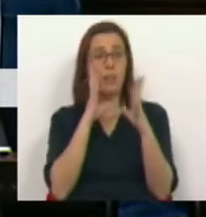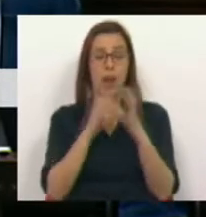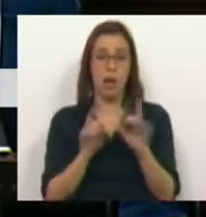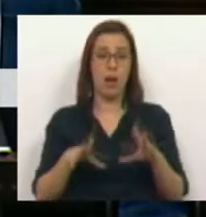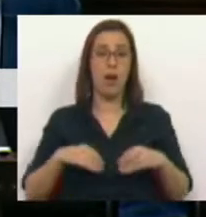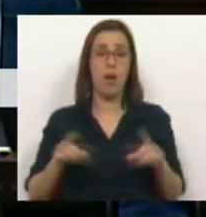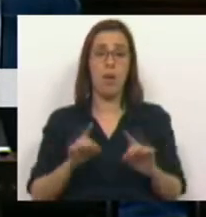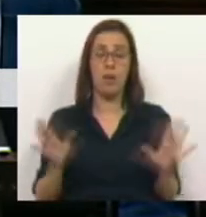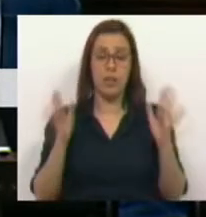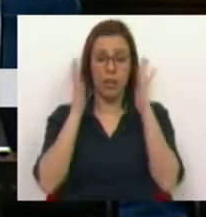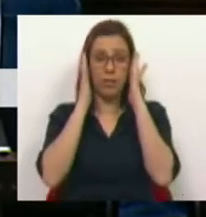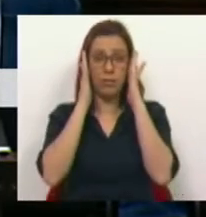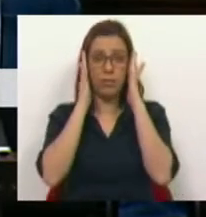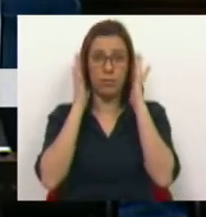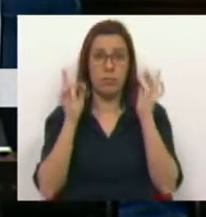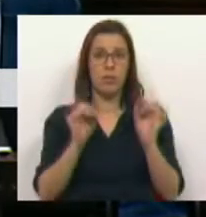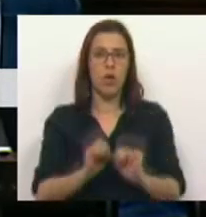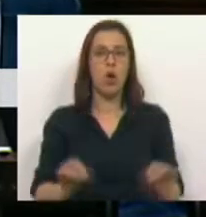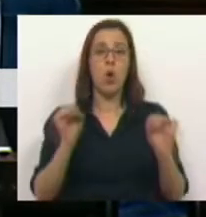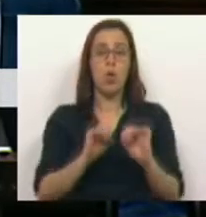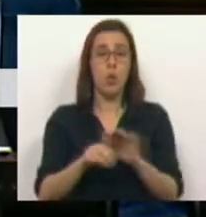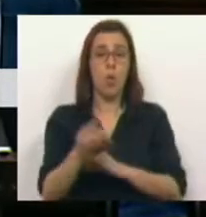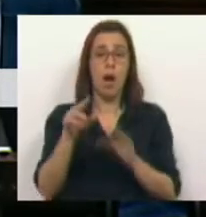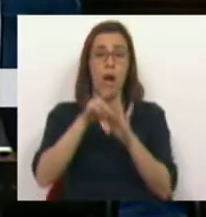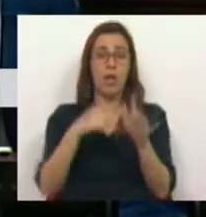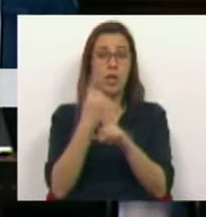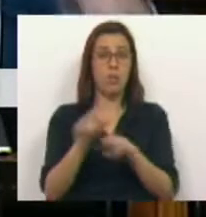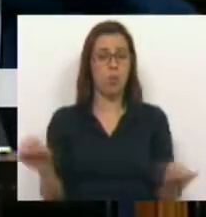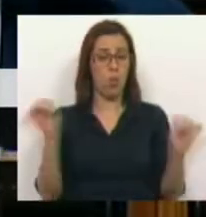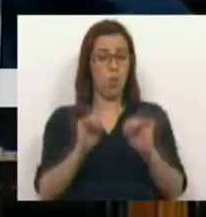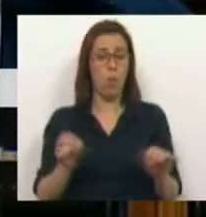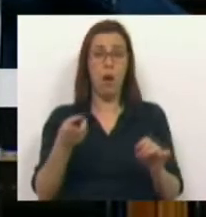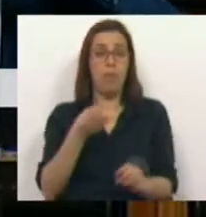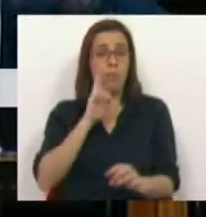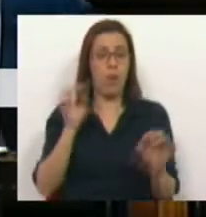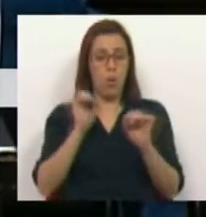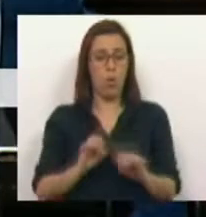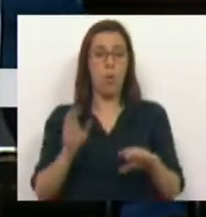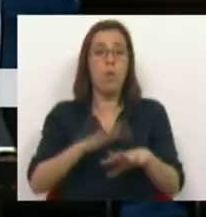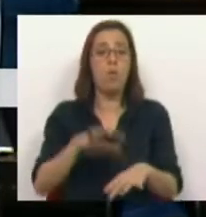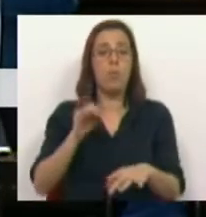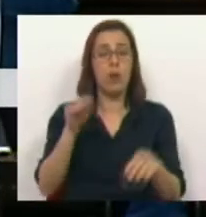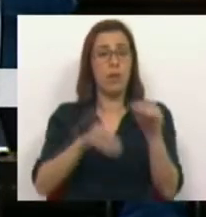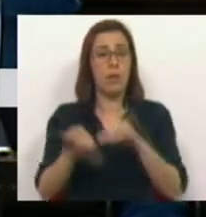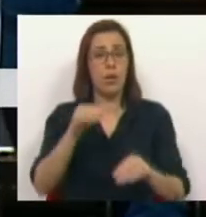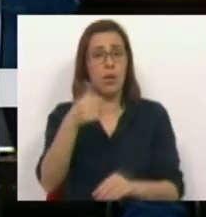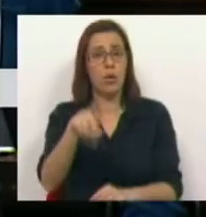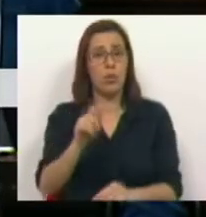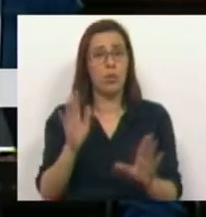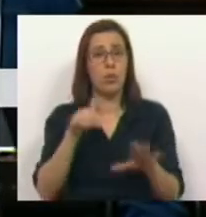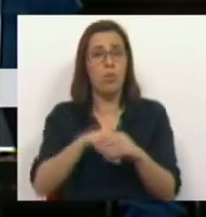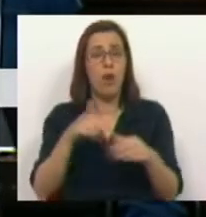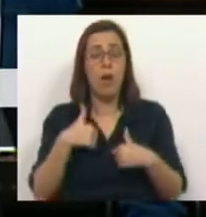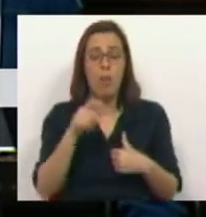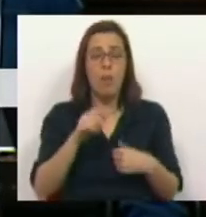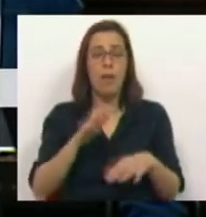Caixa. Aliás, não há regime de exceção para os administradores por causa da votação do Bloco de